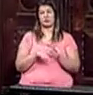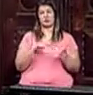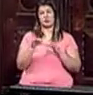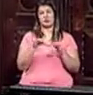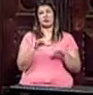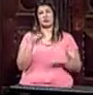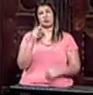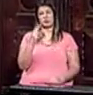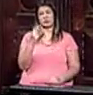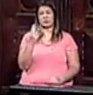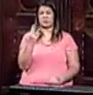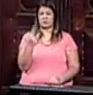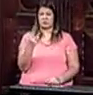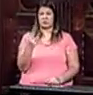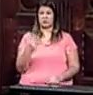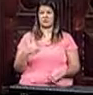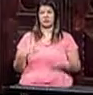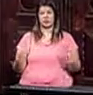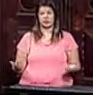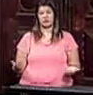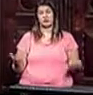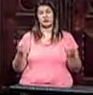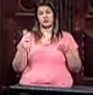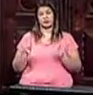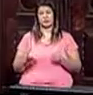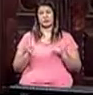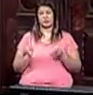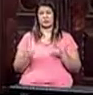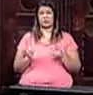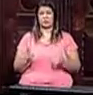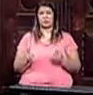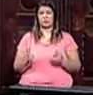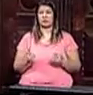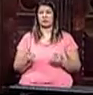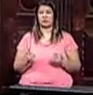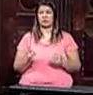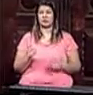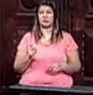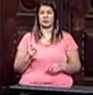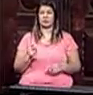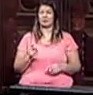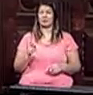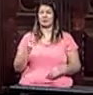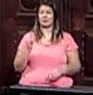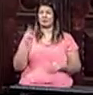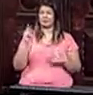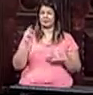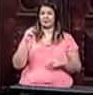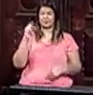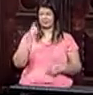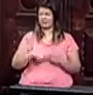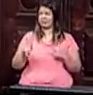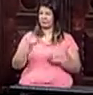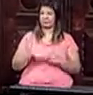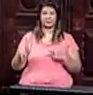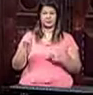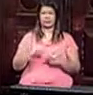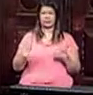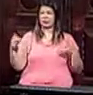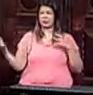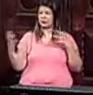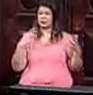343. E com isso a gente vai tomando bola nas costas por todos os